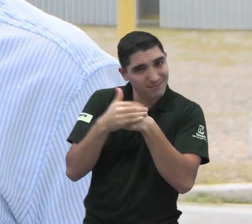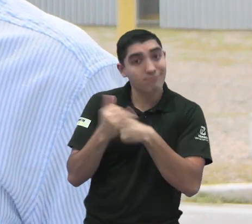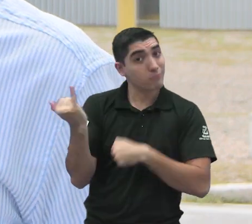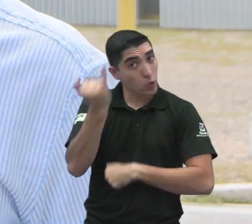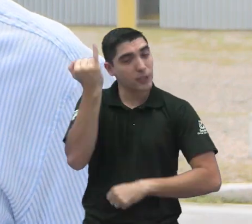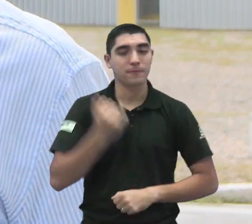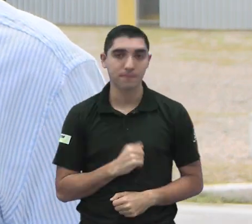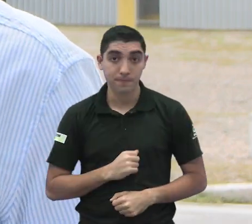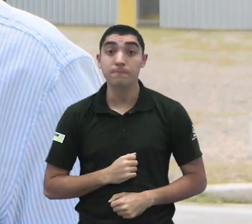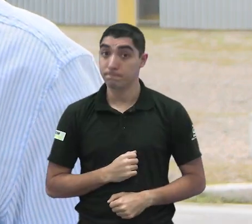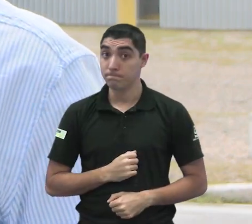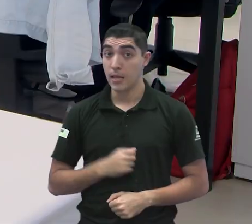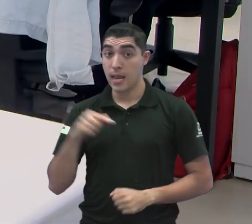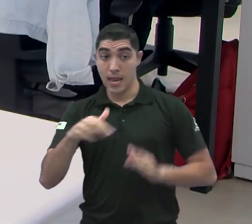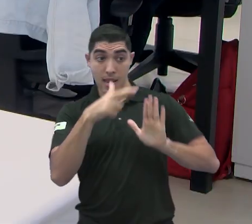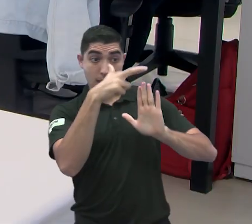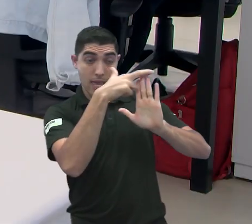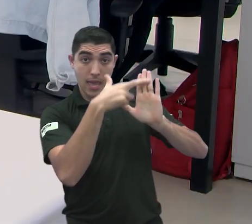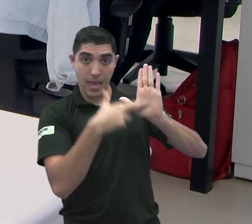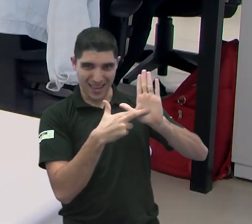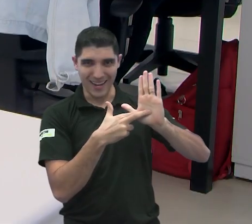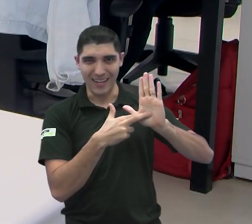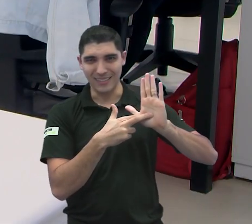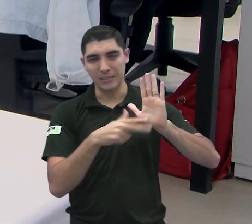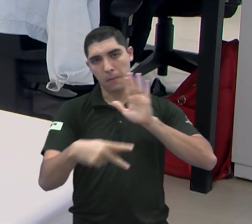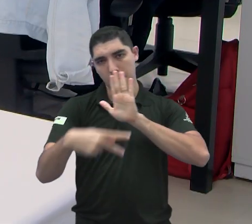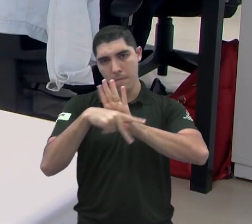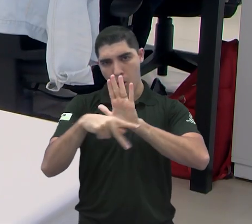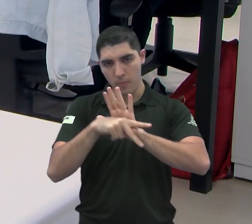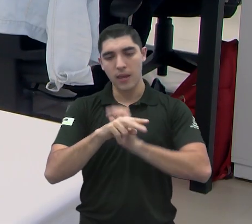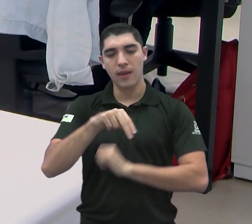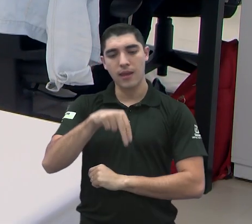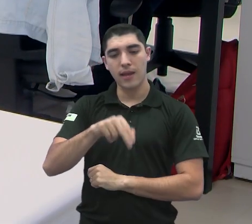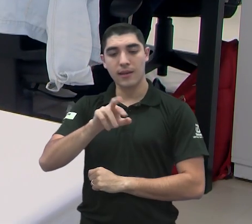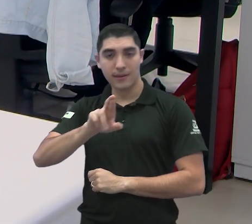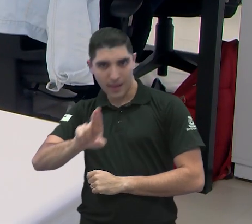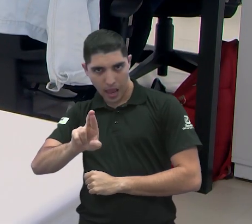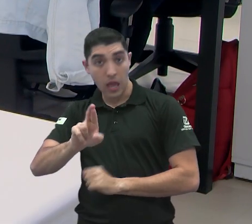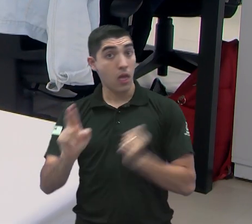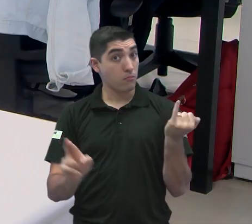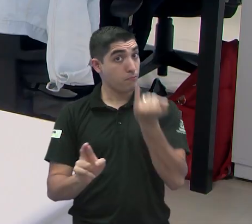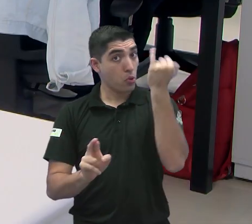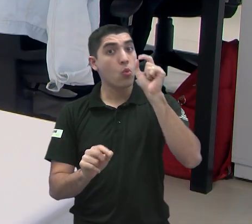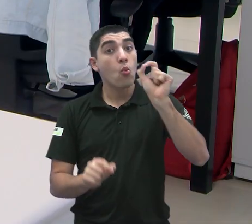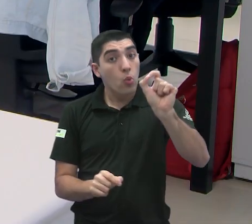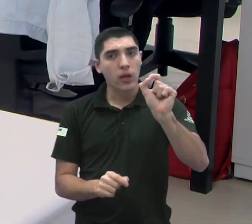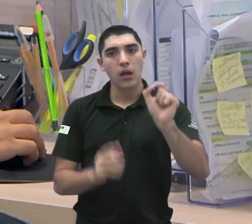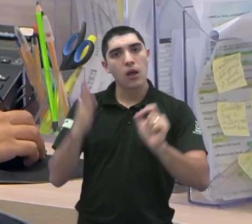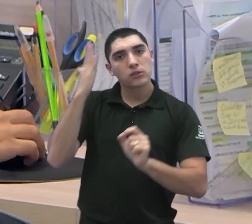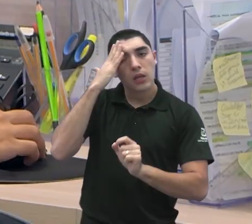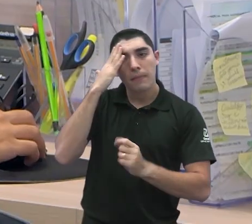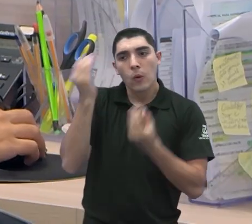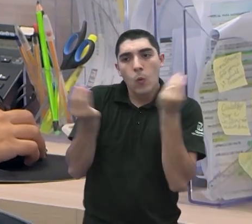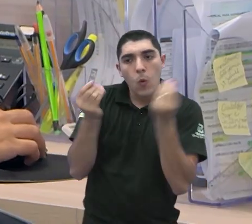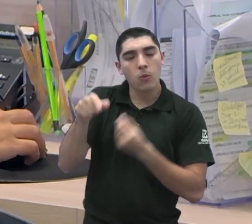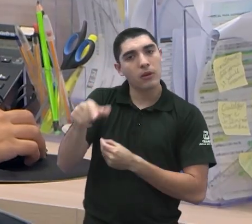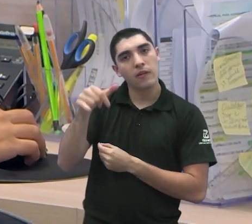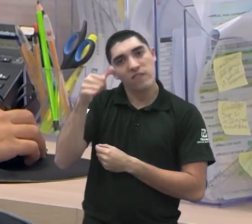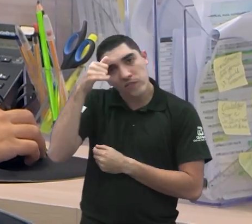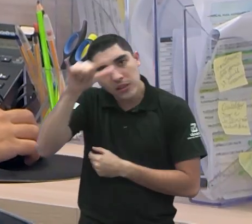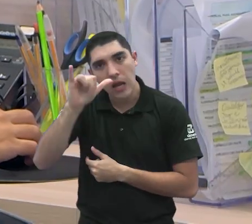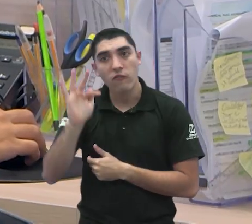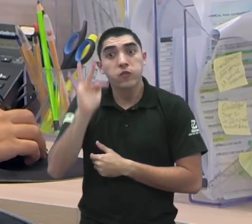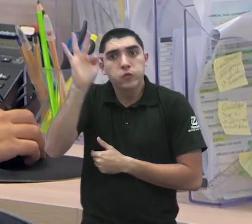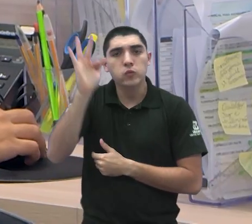algo que a gente também se importa muito. Seguir as normas regulamentadoras de segurança, conhecidas como NRs, também é uma forma